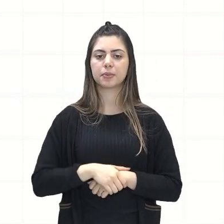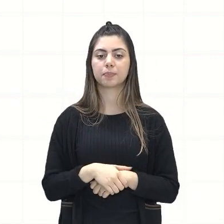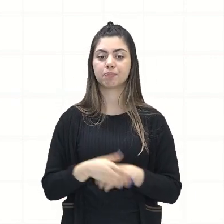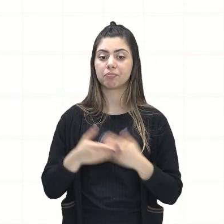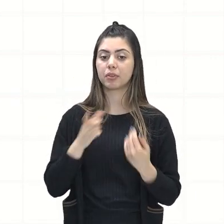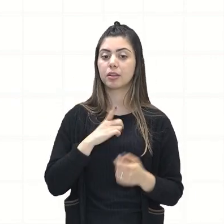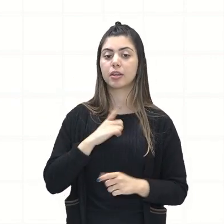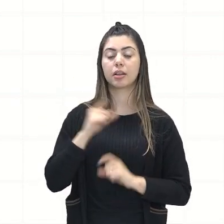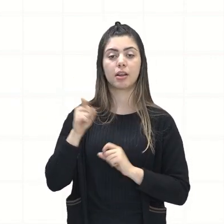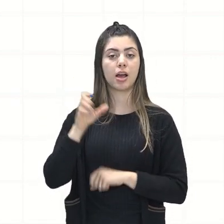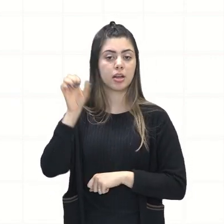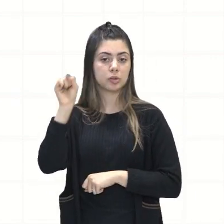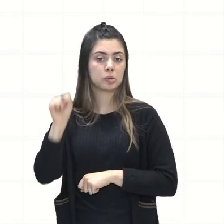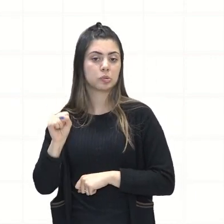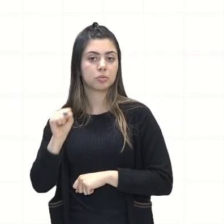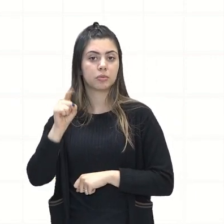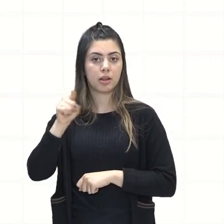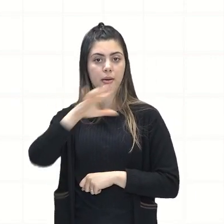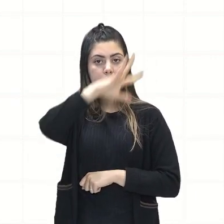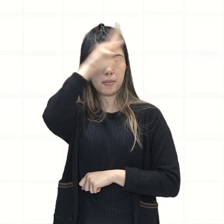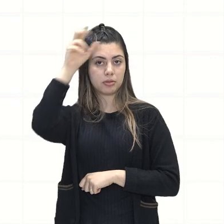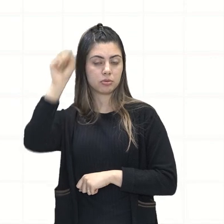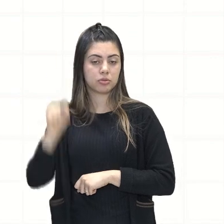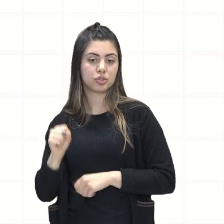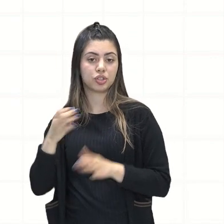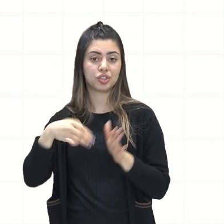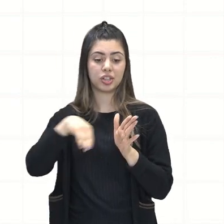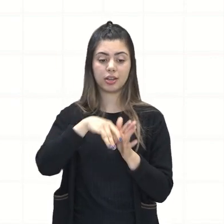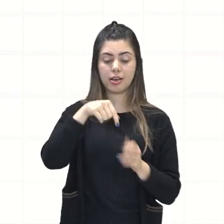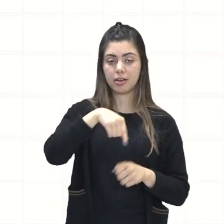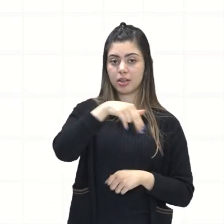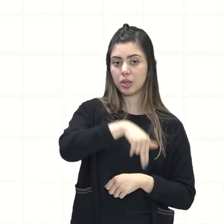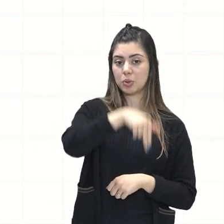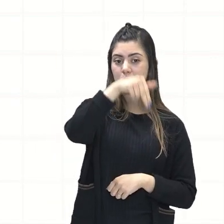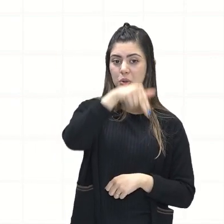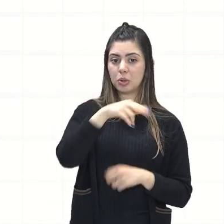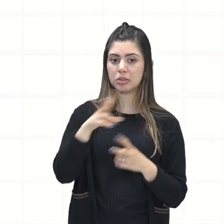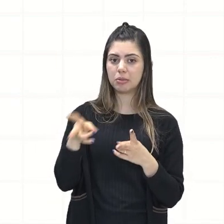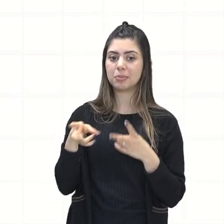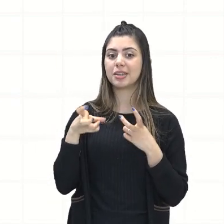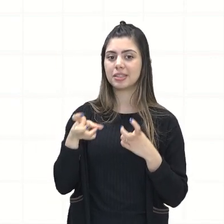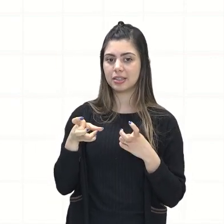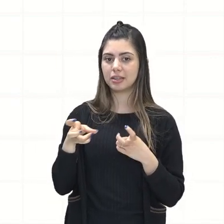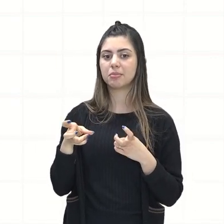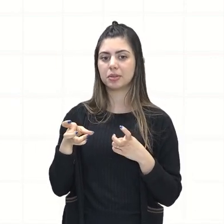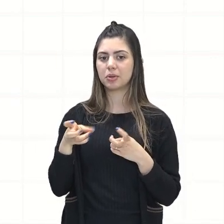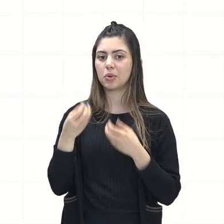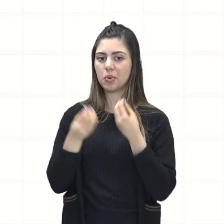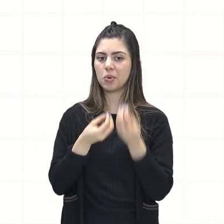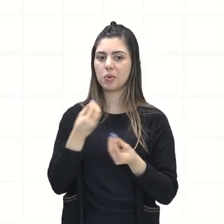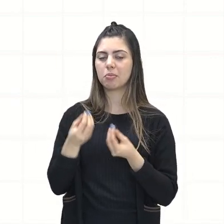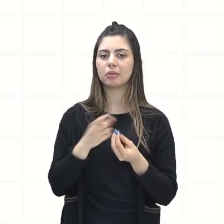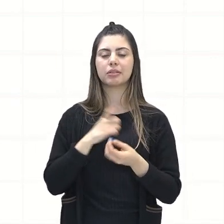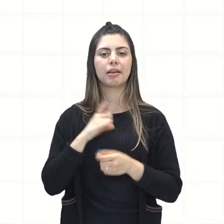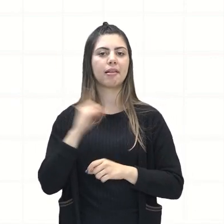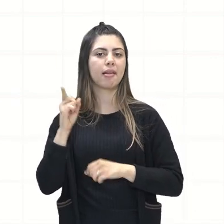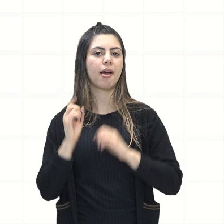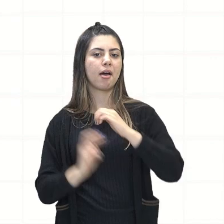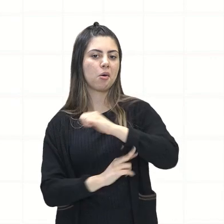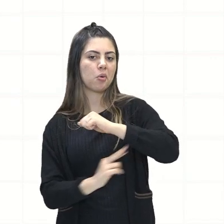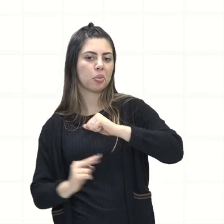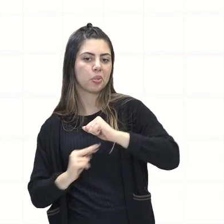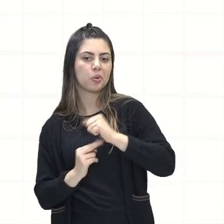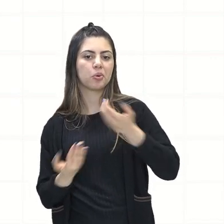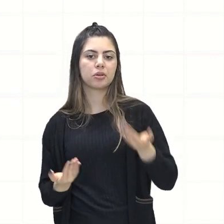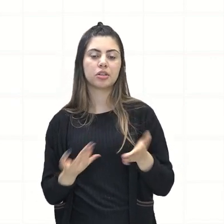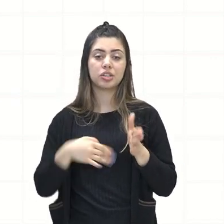do Mato Grosso, para poder chegar na região norte, olha aqui como é o percurso. Vem na rodovia, vem aqui por Rondônia, aí